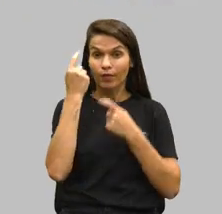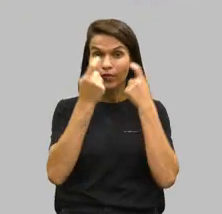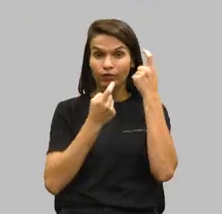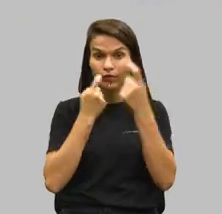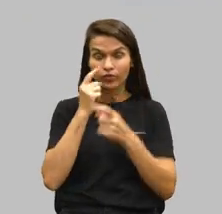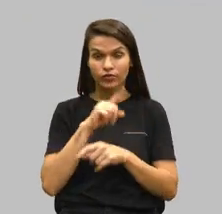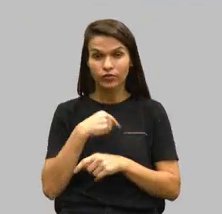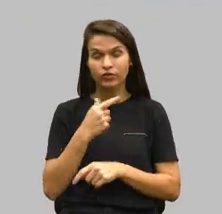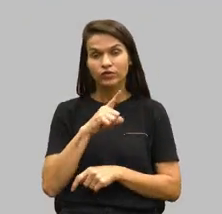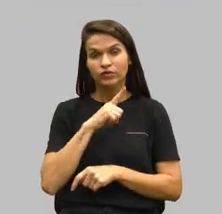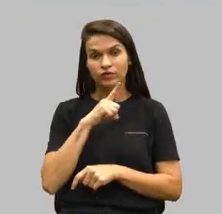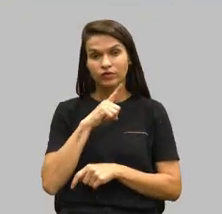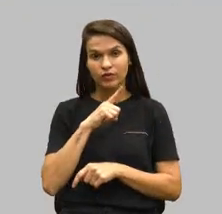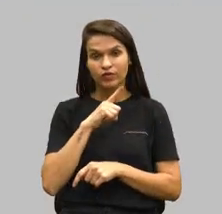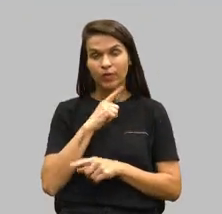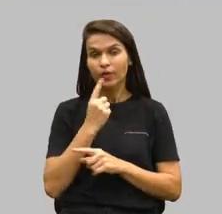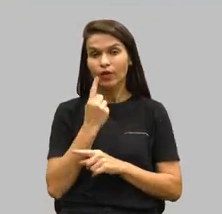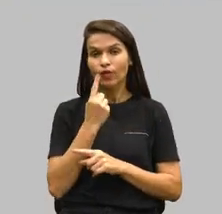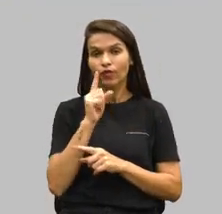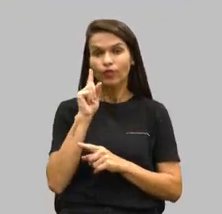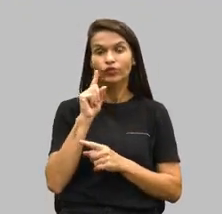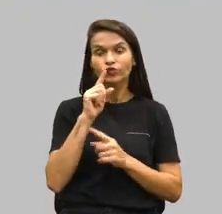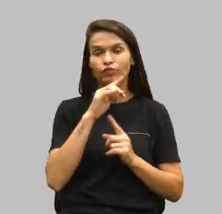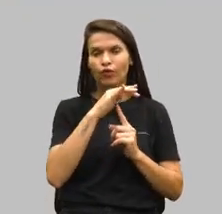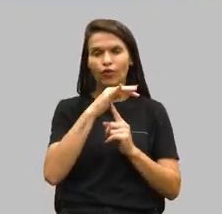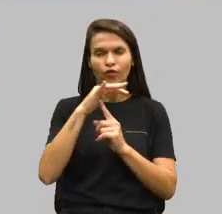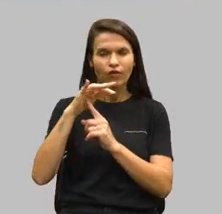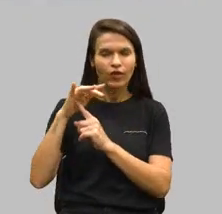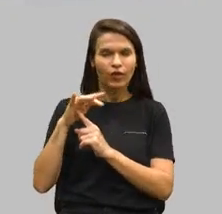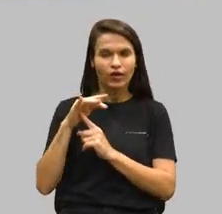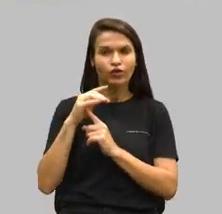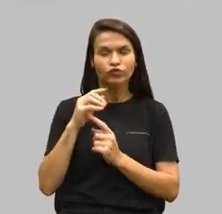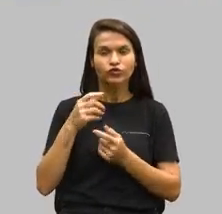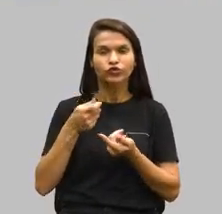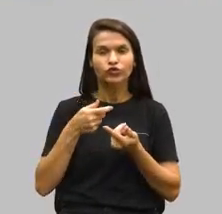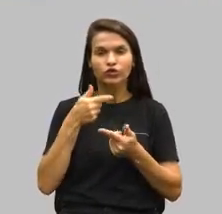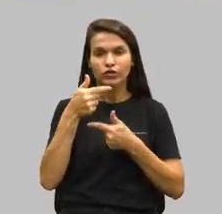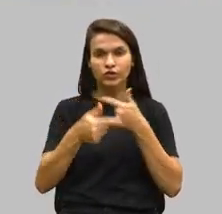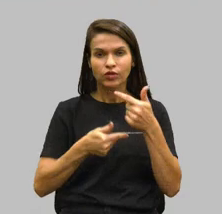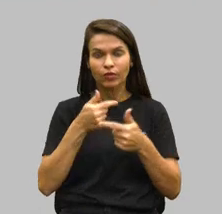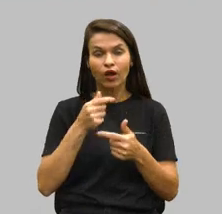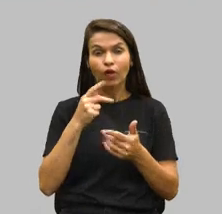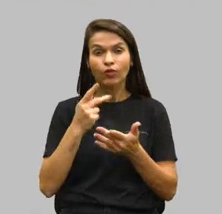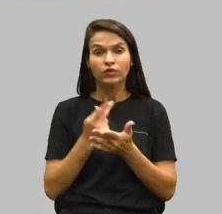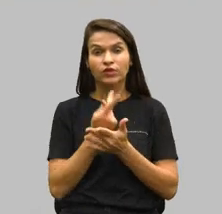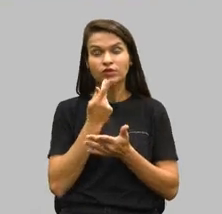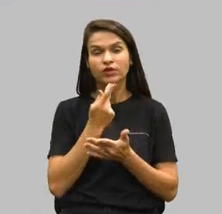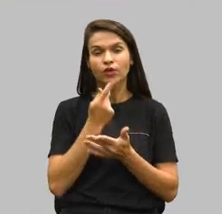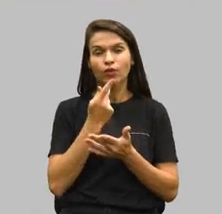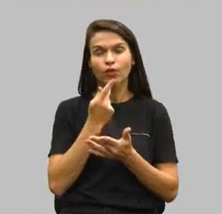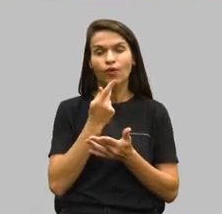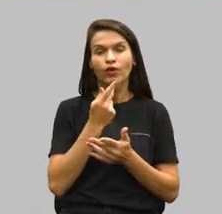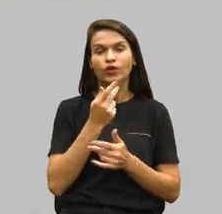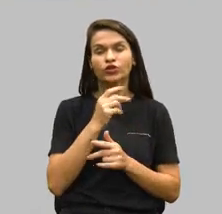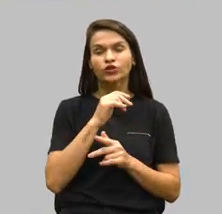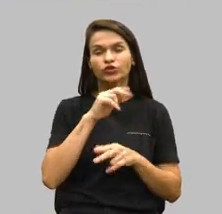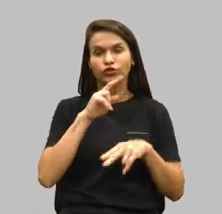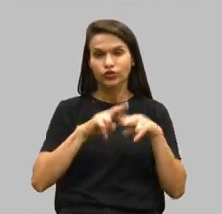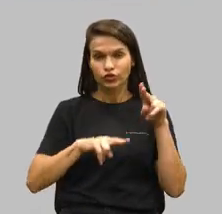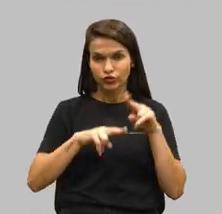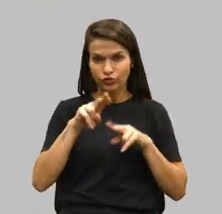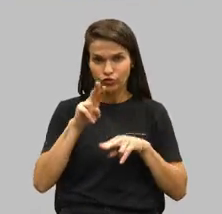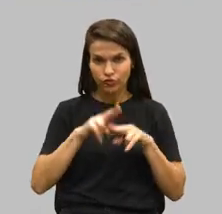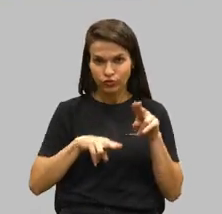nós tivemos inclusive no último ferão de empregos que aconteceu agora em junho eh e nós também